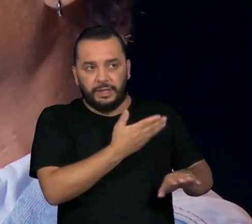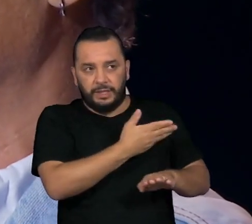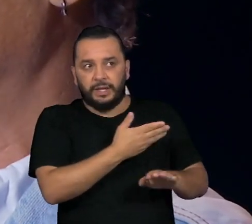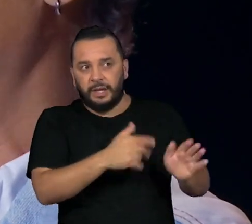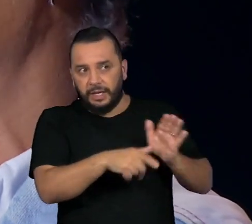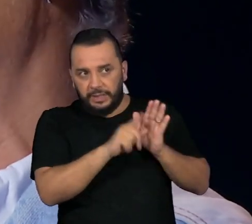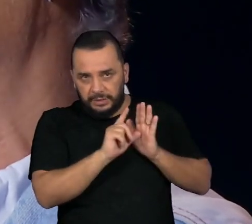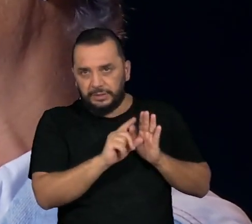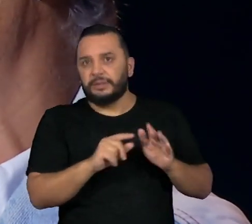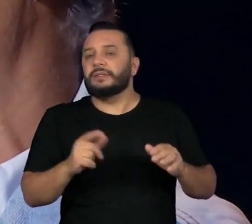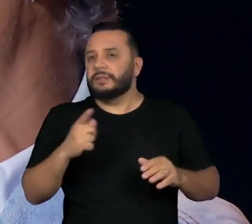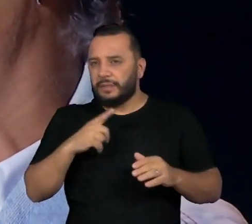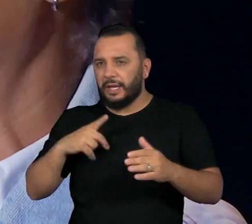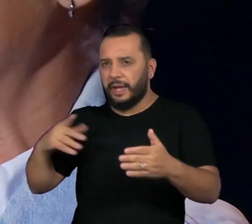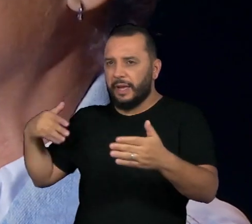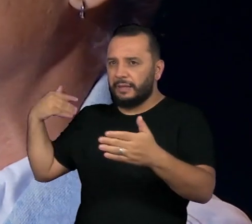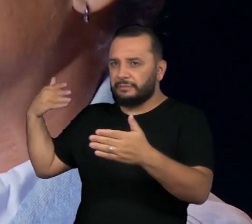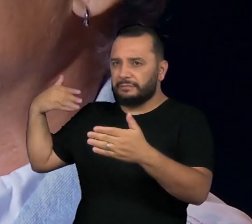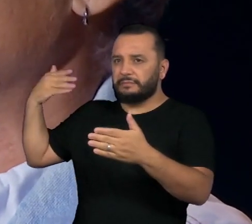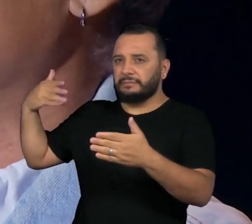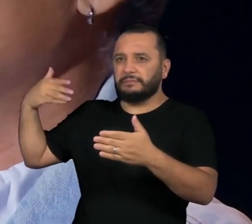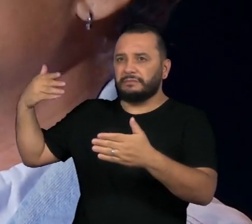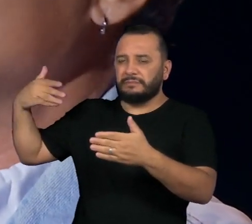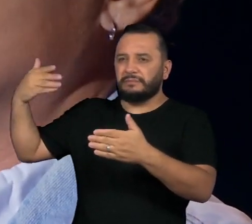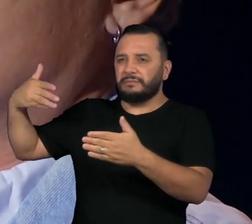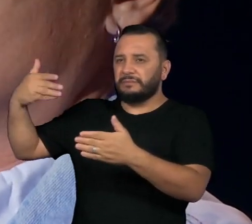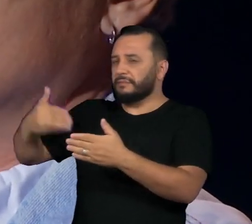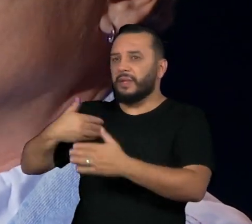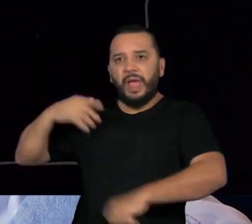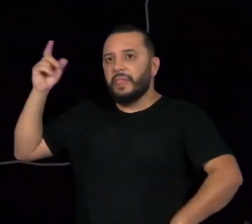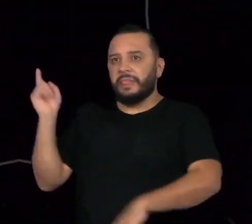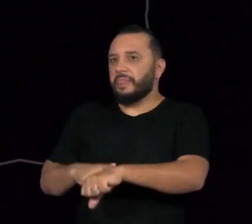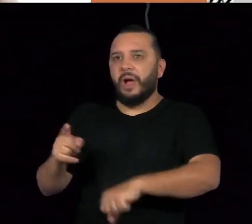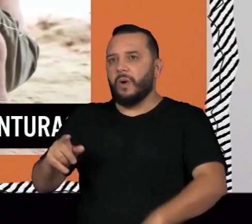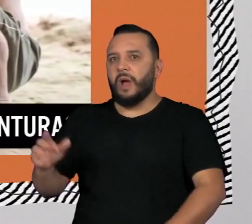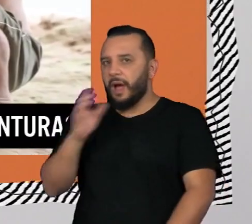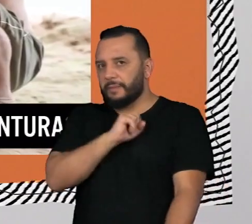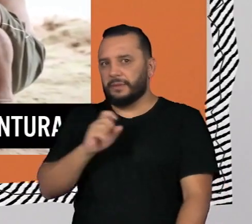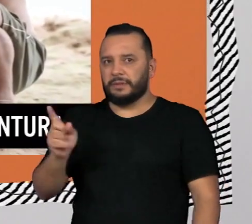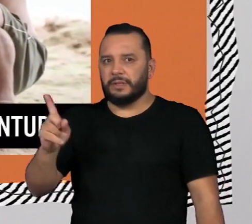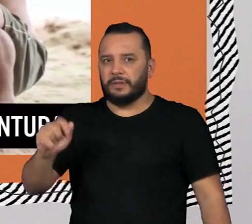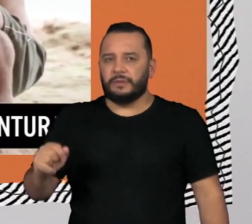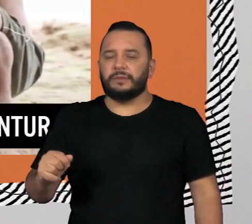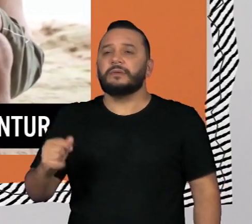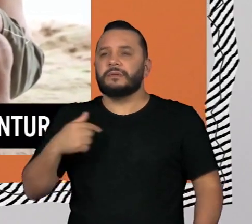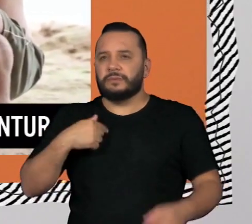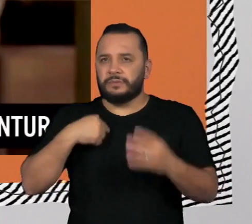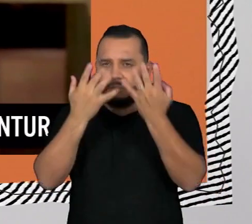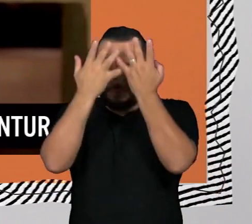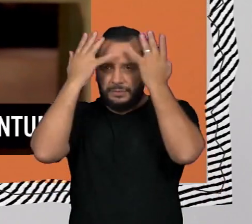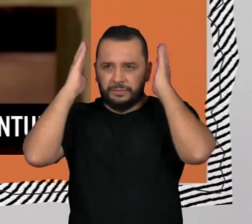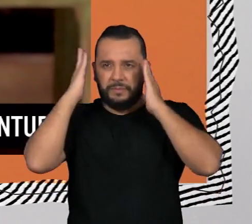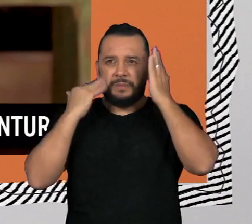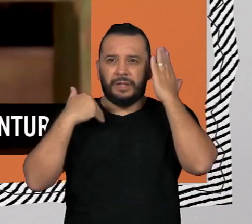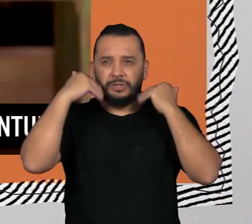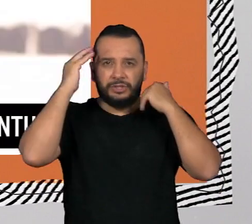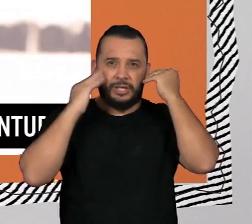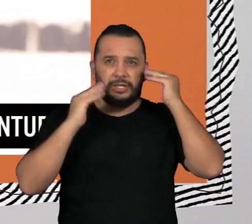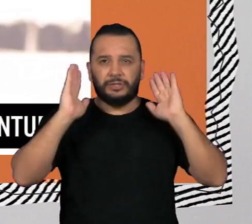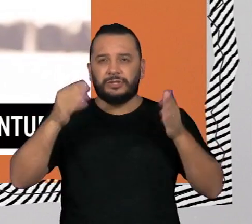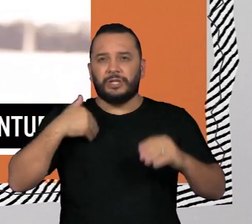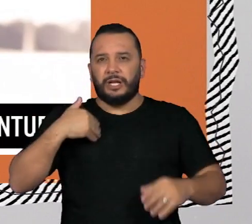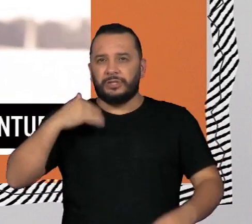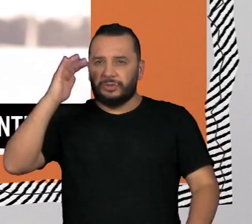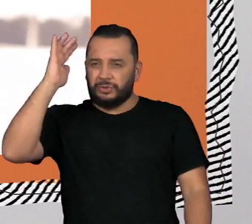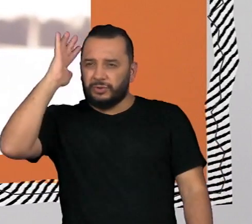um trajeto de contato com essas substâncias. Não é uma coisa para um iniciante. Os pajés, né? Através do sonho,